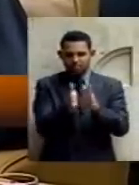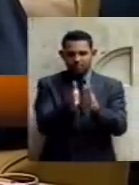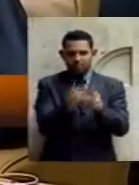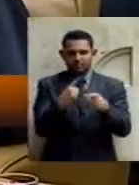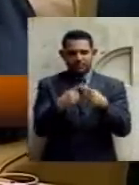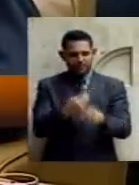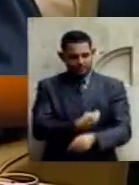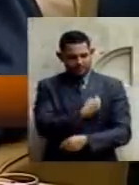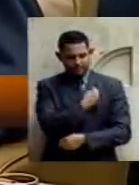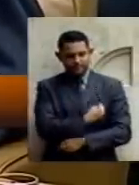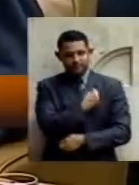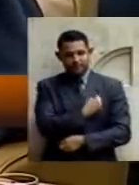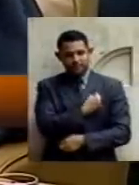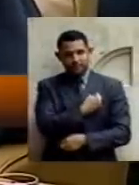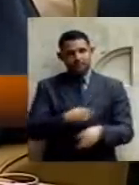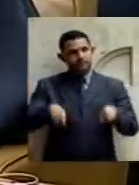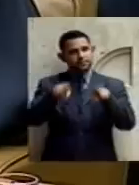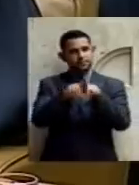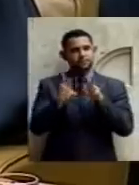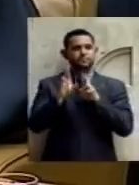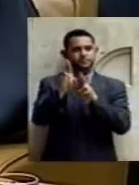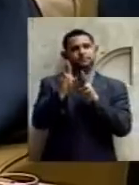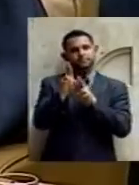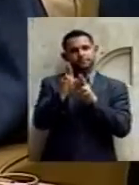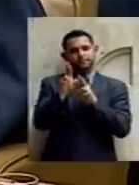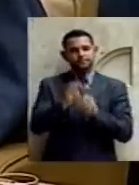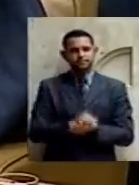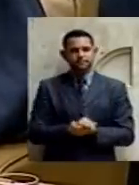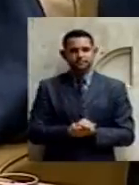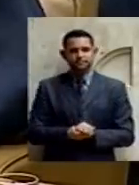a vida e a esperança.